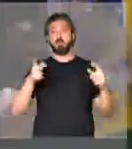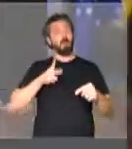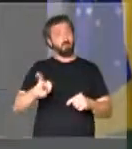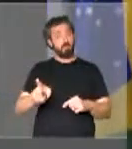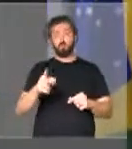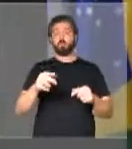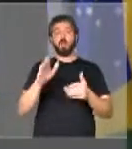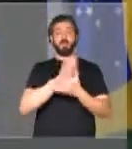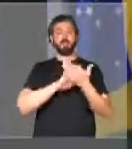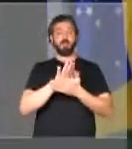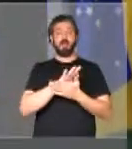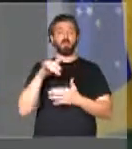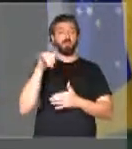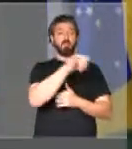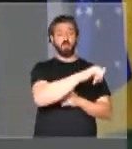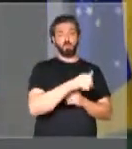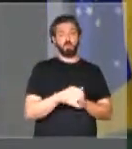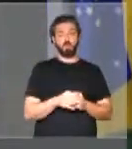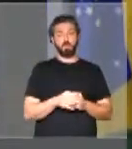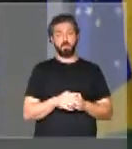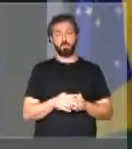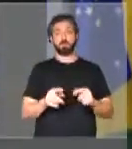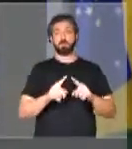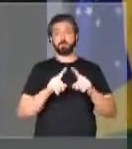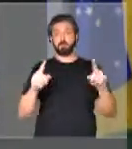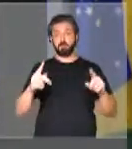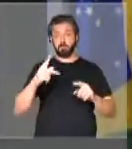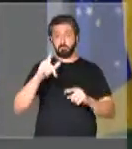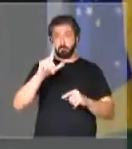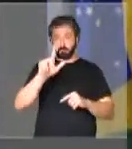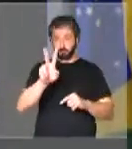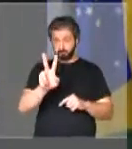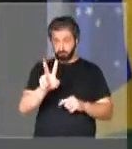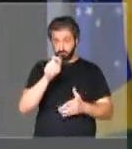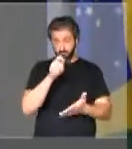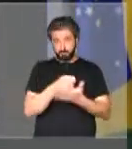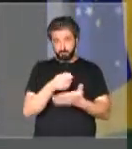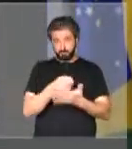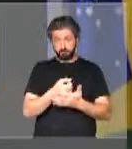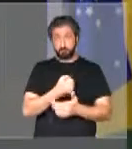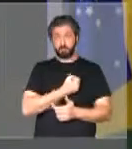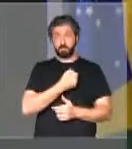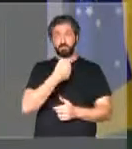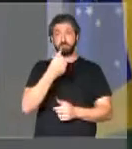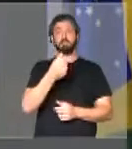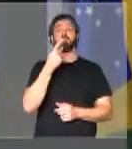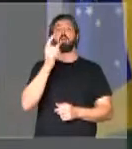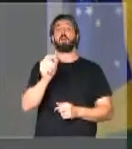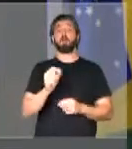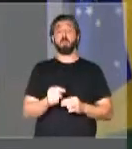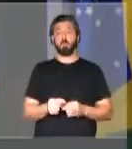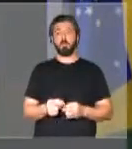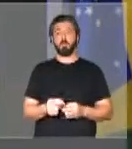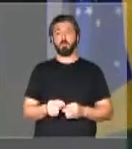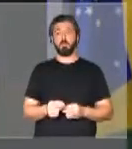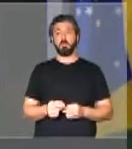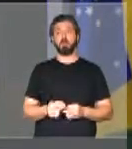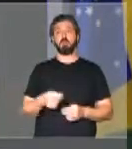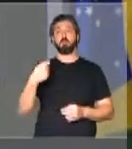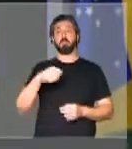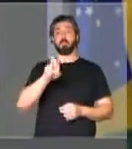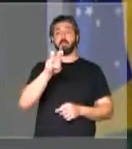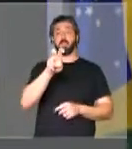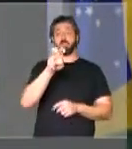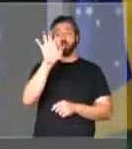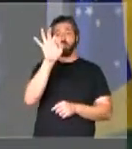continuará sem ser atendido. Mas o PLV, o número 6, ele fala aqui que exige